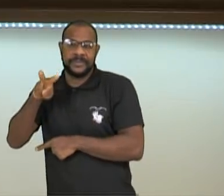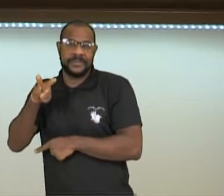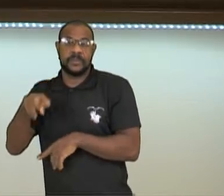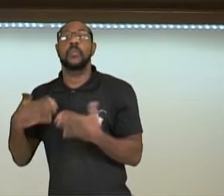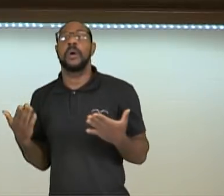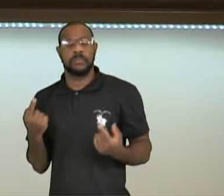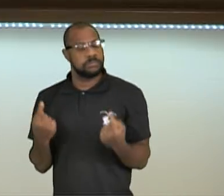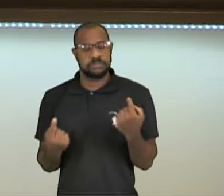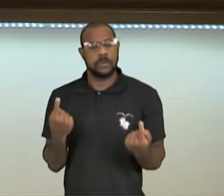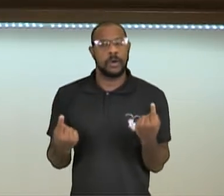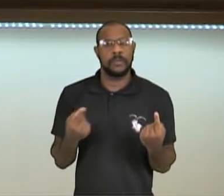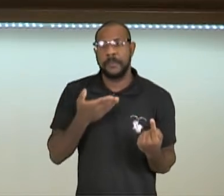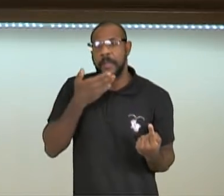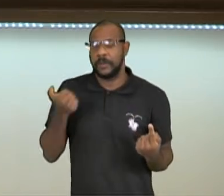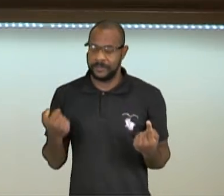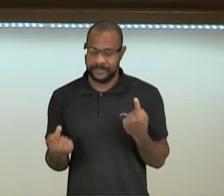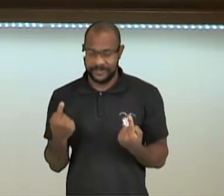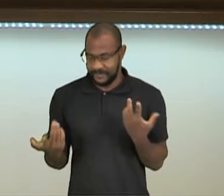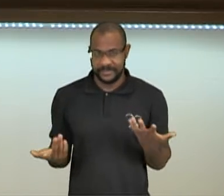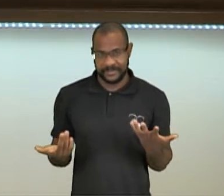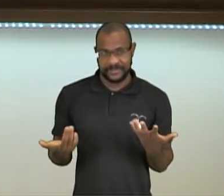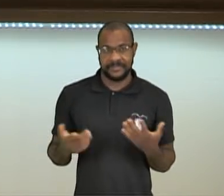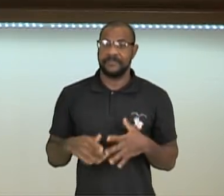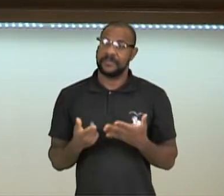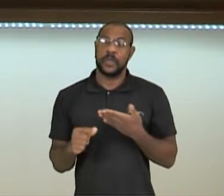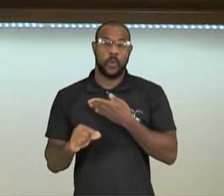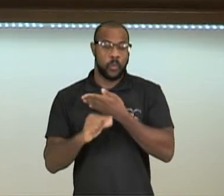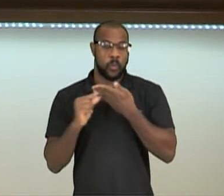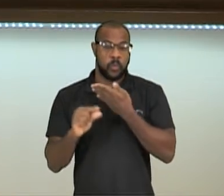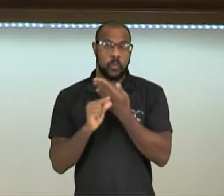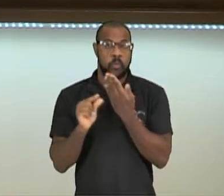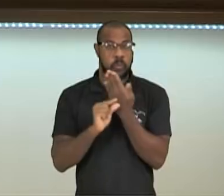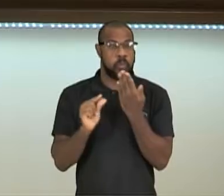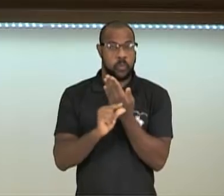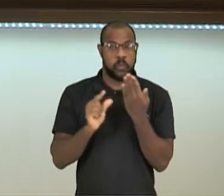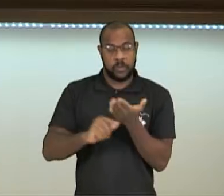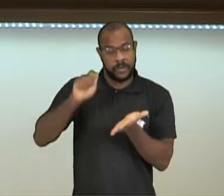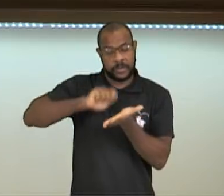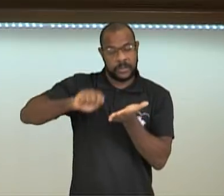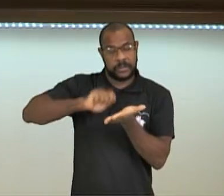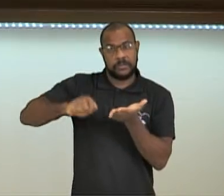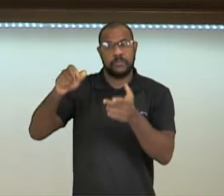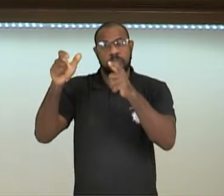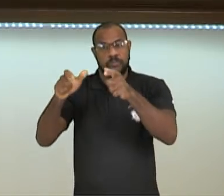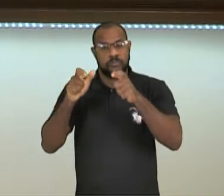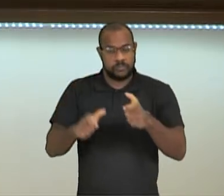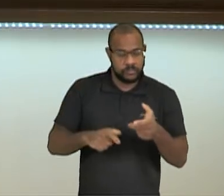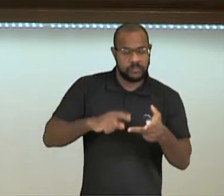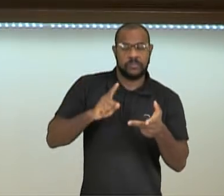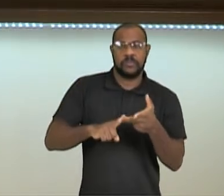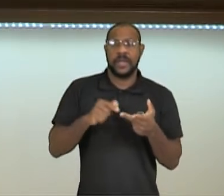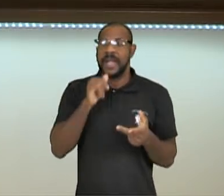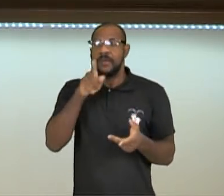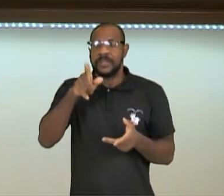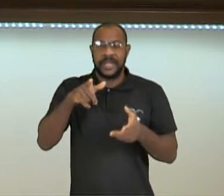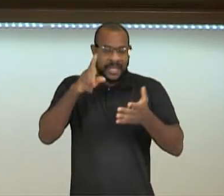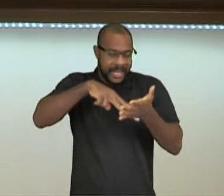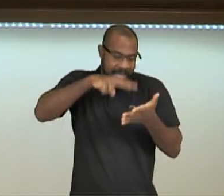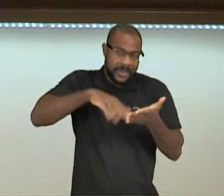ler? Geralmente, o autor vai nos descrevendo o lugar, né? Então, você está lá lendo um